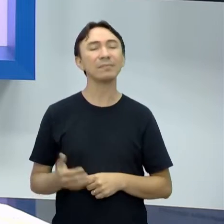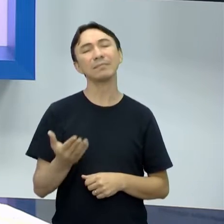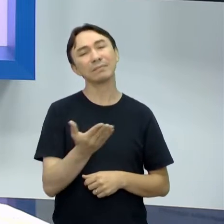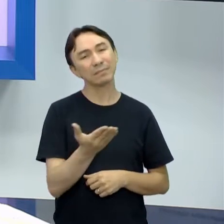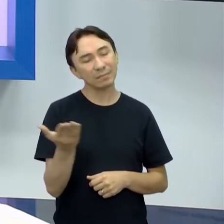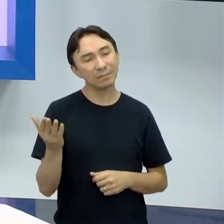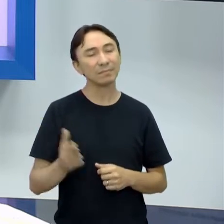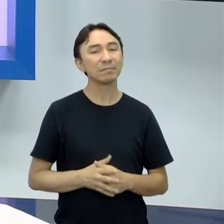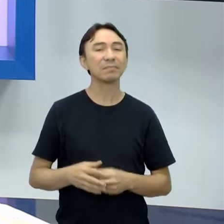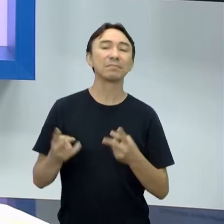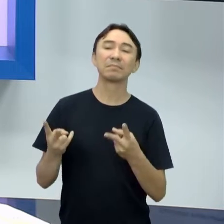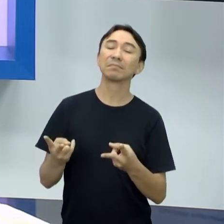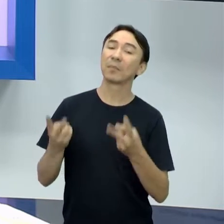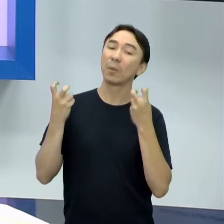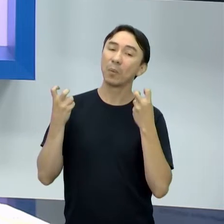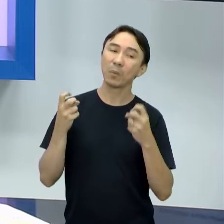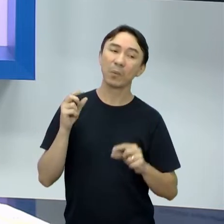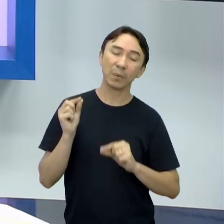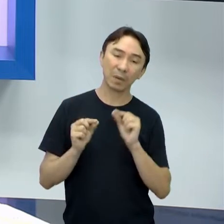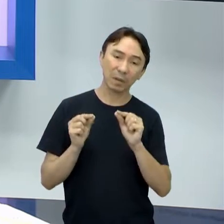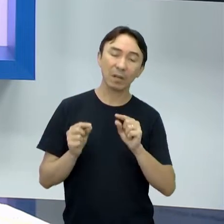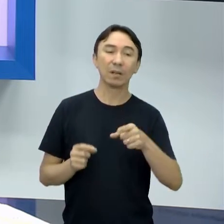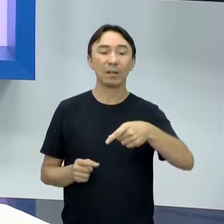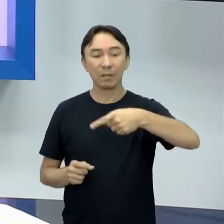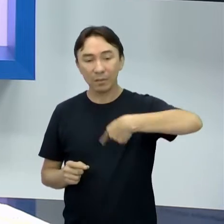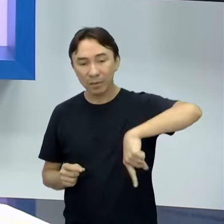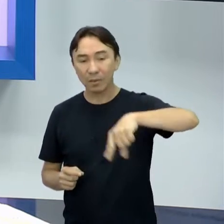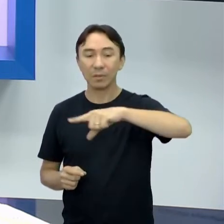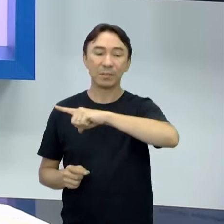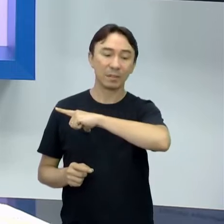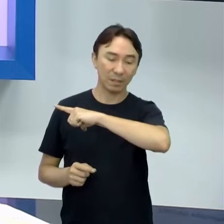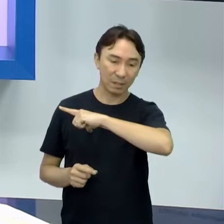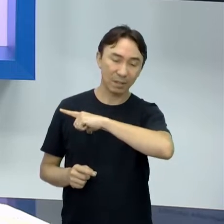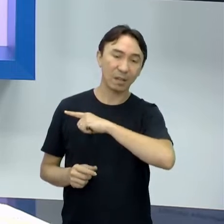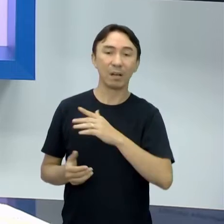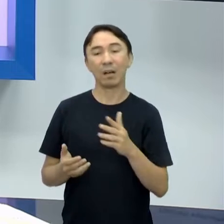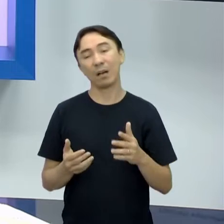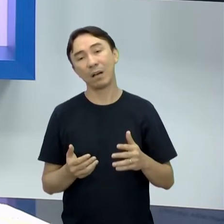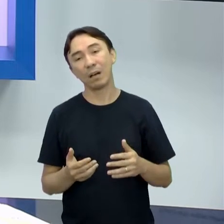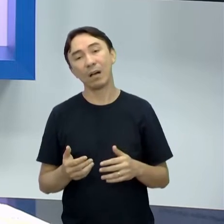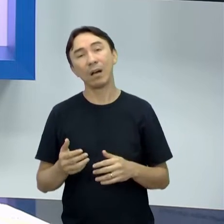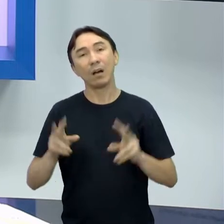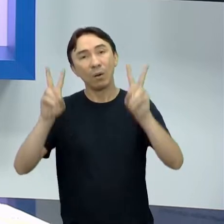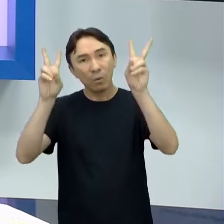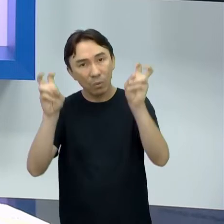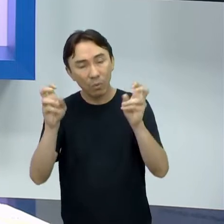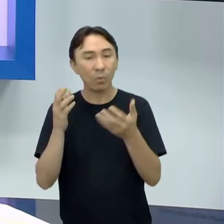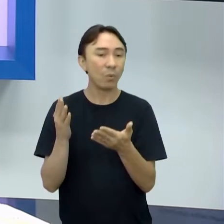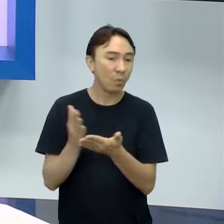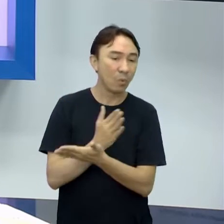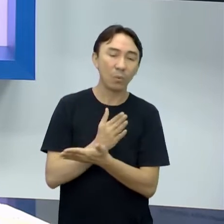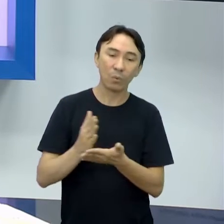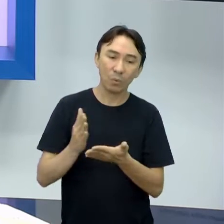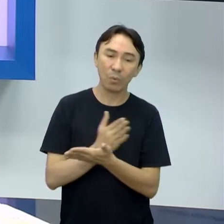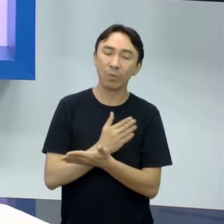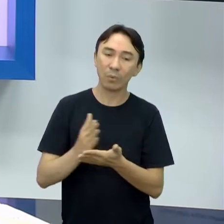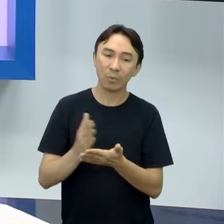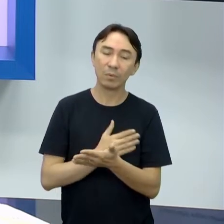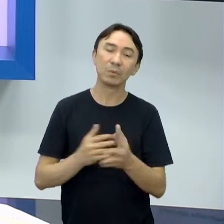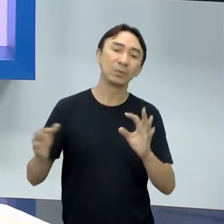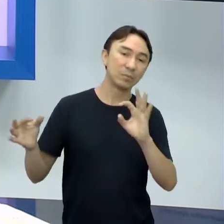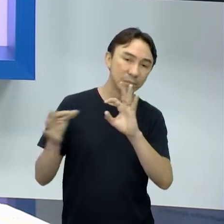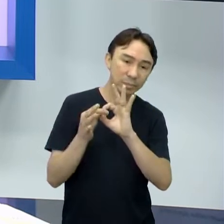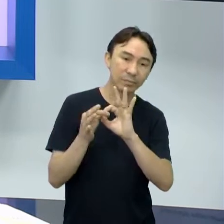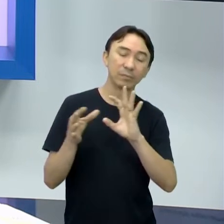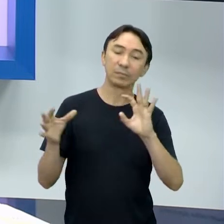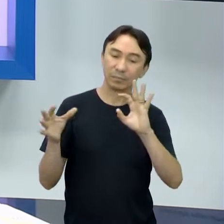mais nós vamos elencar alguns assuntos esses que nós vamos trabalhar aí ao